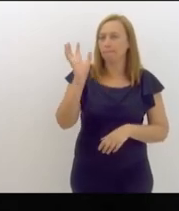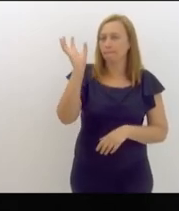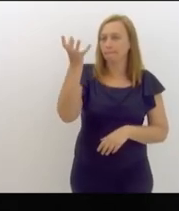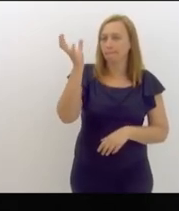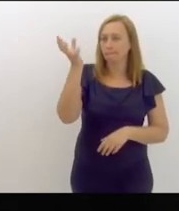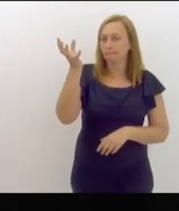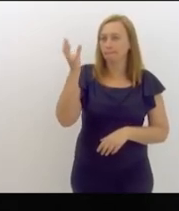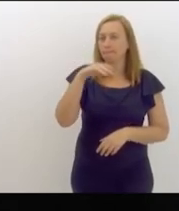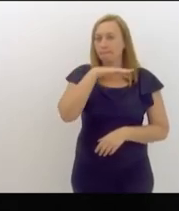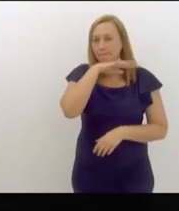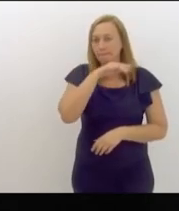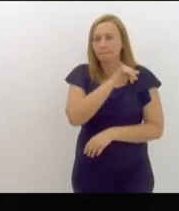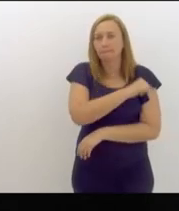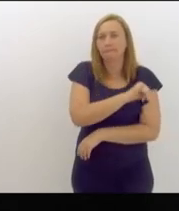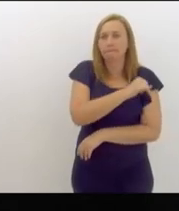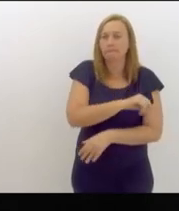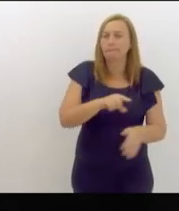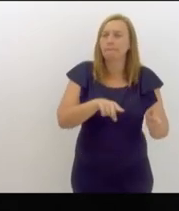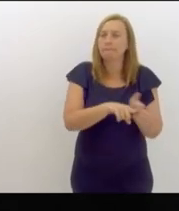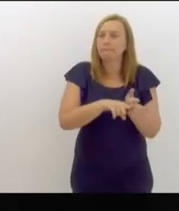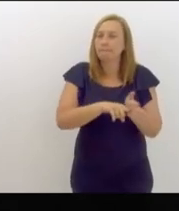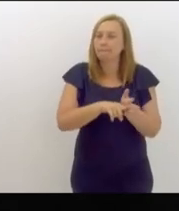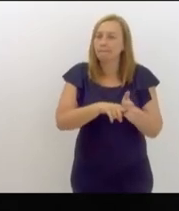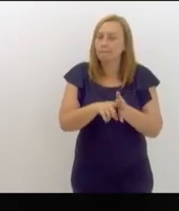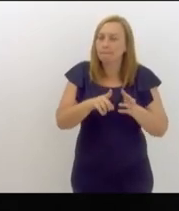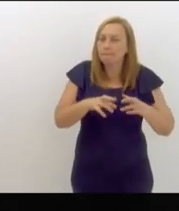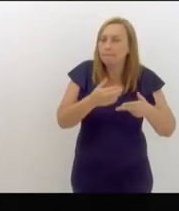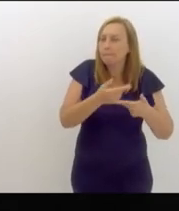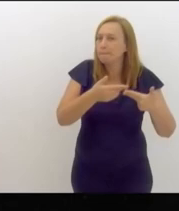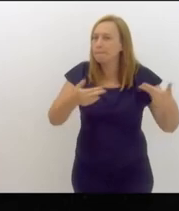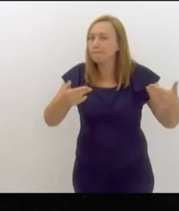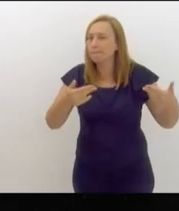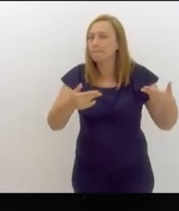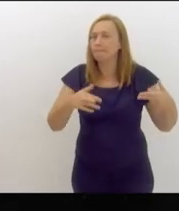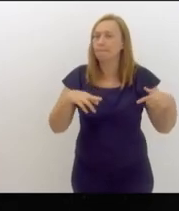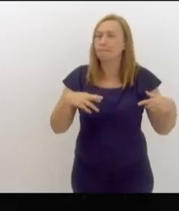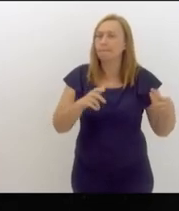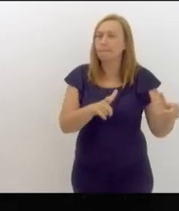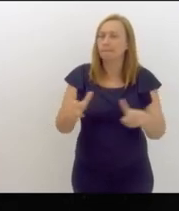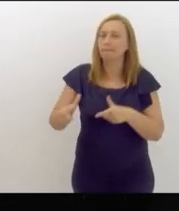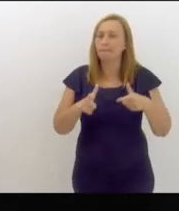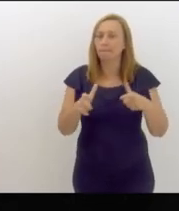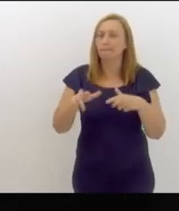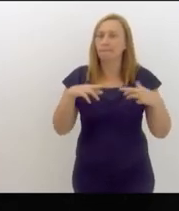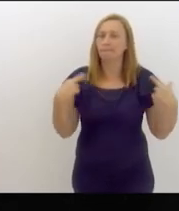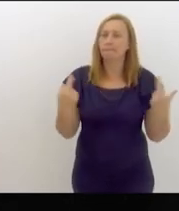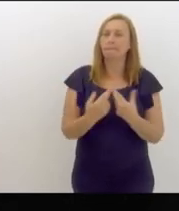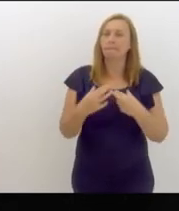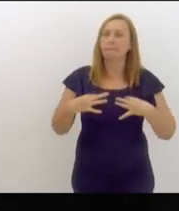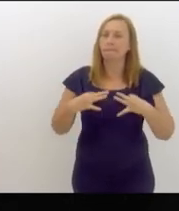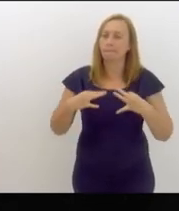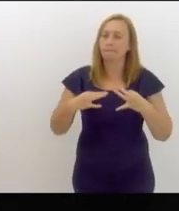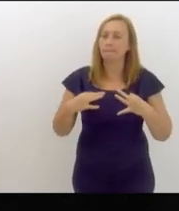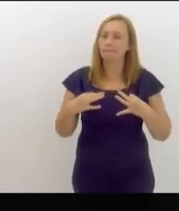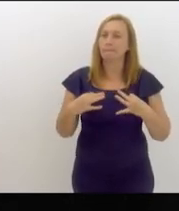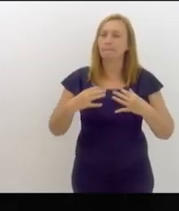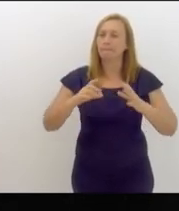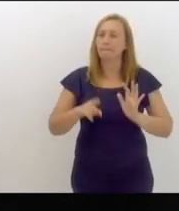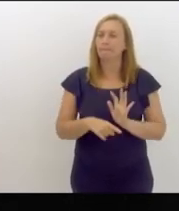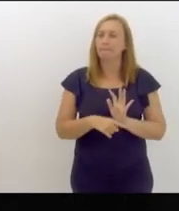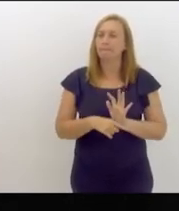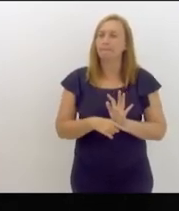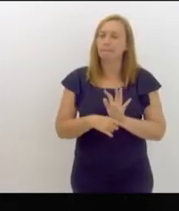reunindo pesquisadores especialistas de várias áreas que trabalham voluntariamente em busca de